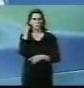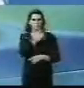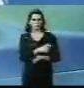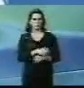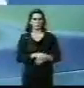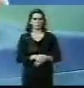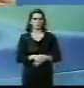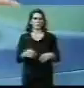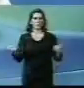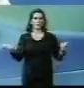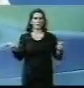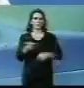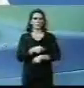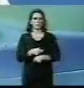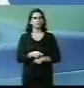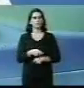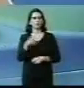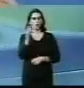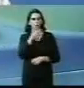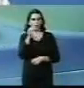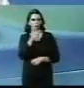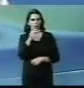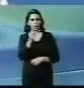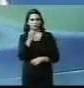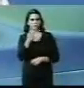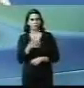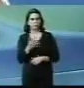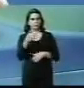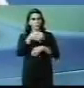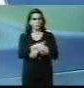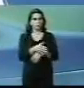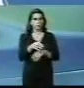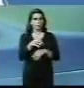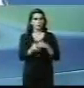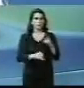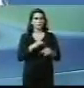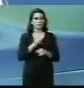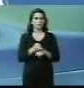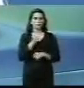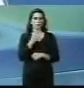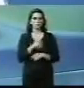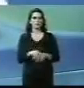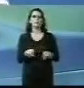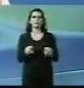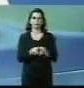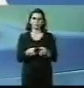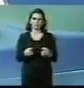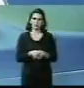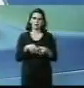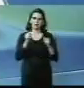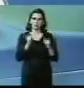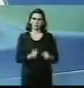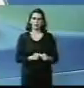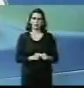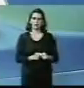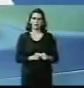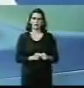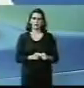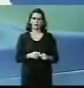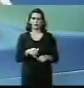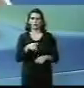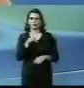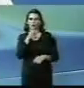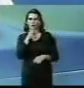que você vê que pode agilizar para acelerar a navegação, você deve fazer também. E o que pode, geralmente, uma